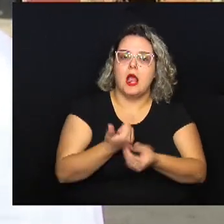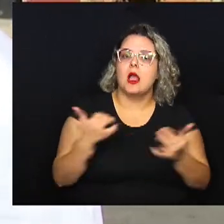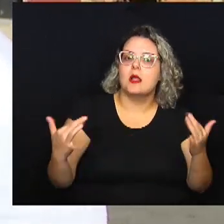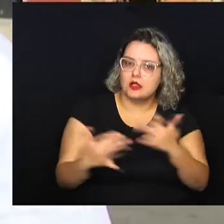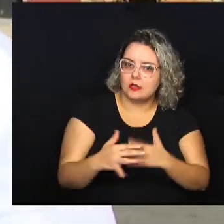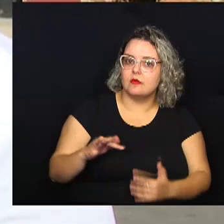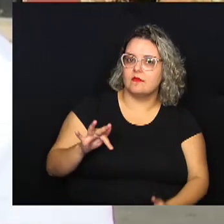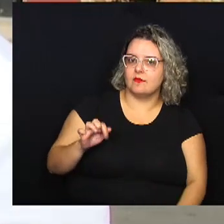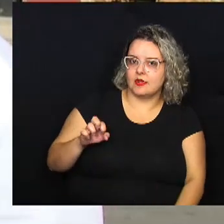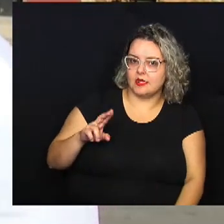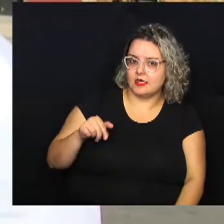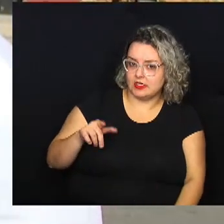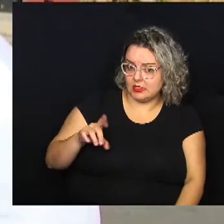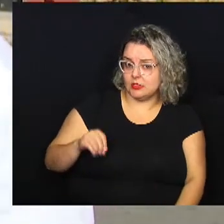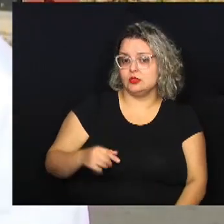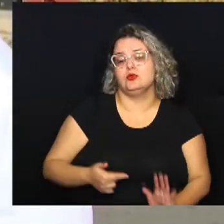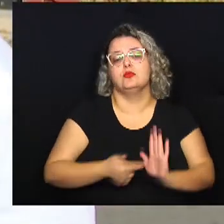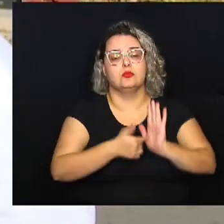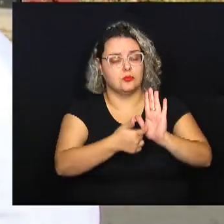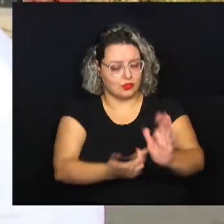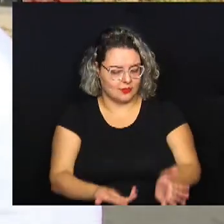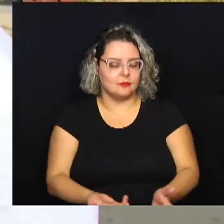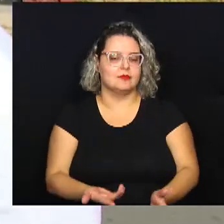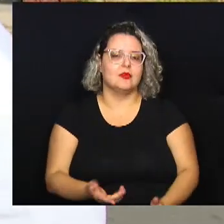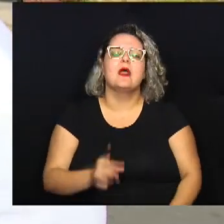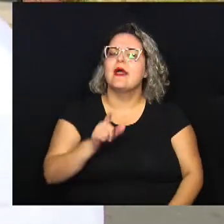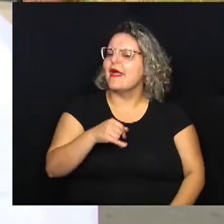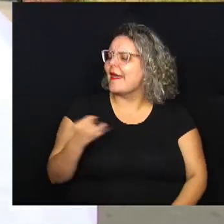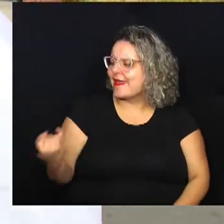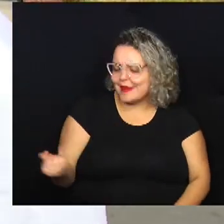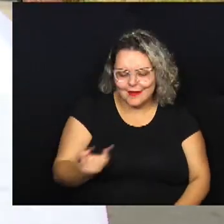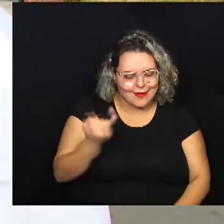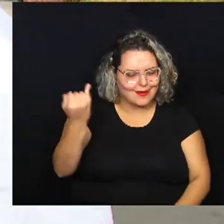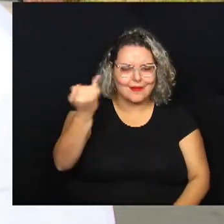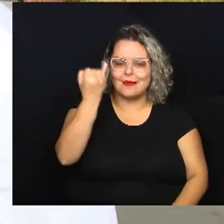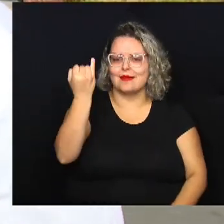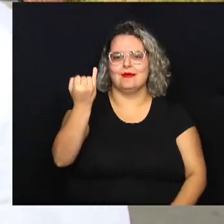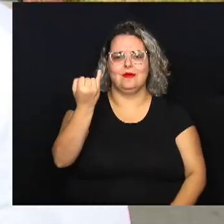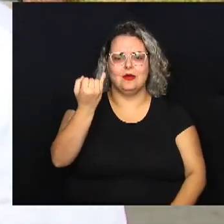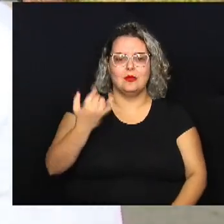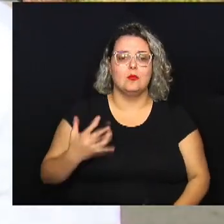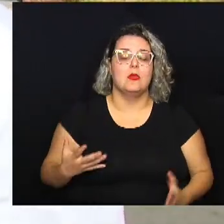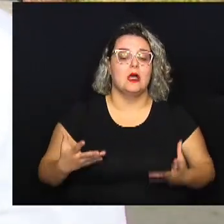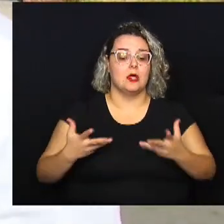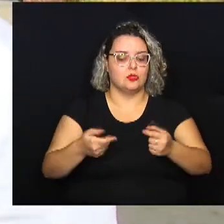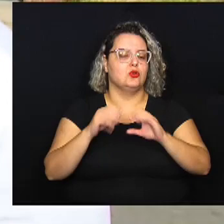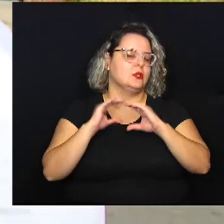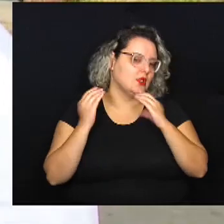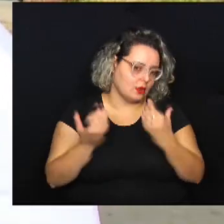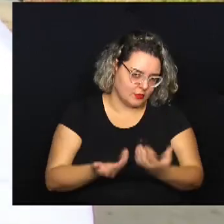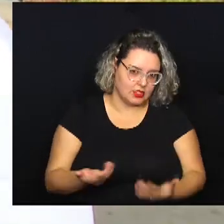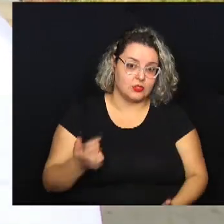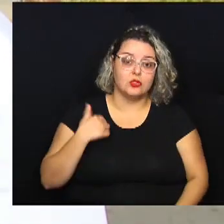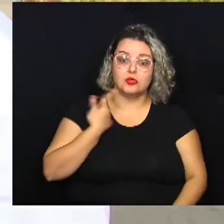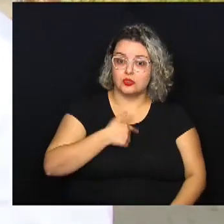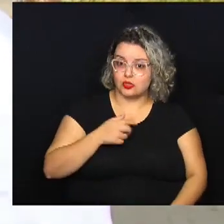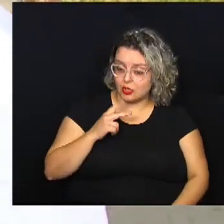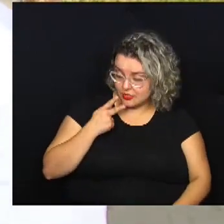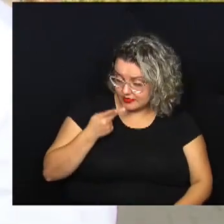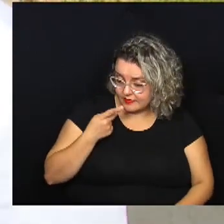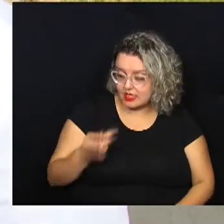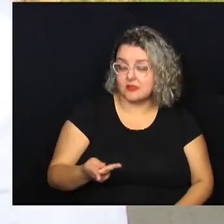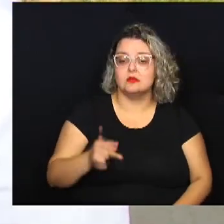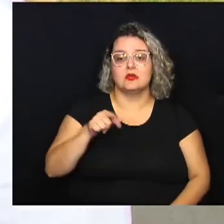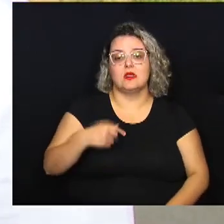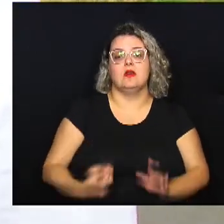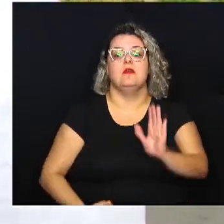trará aqui. Então, isso é extremamente importante e caro para a comunidade. Nós chamamos isso de